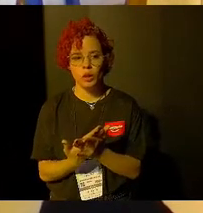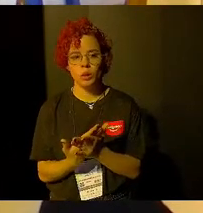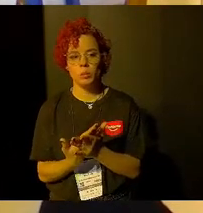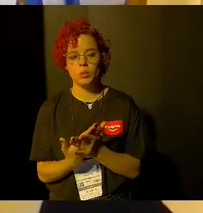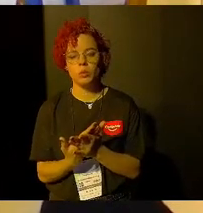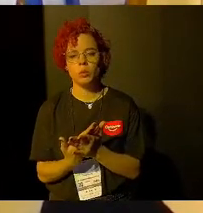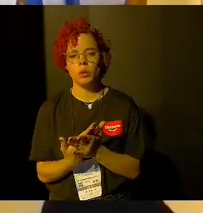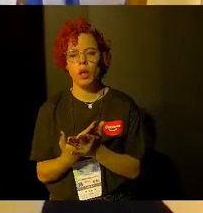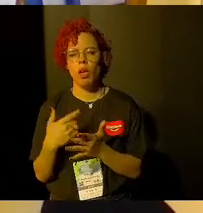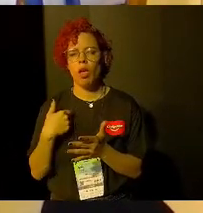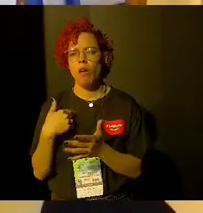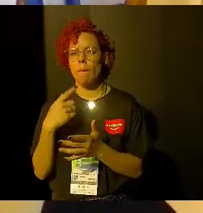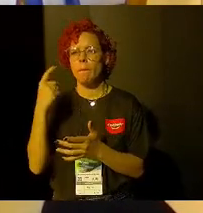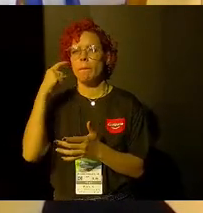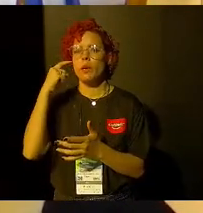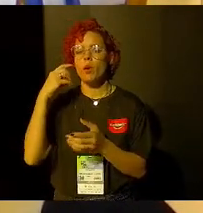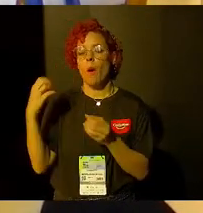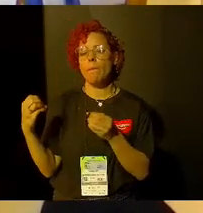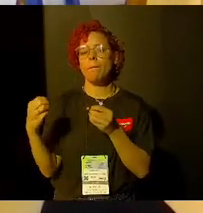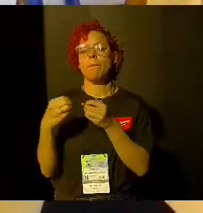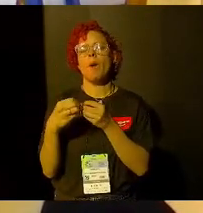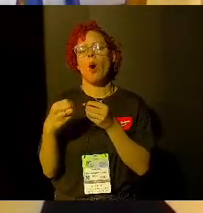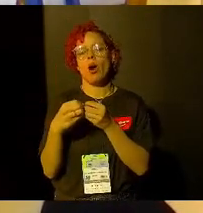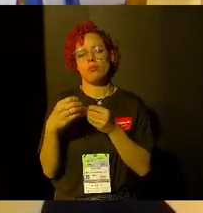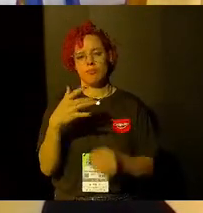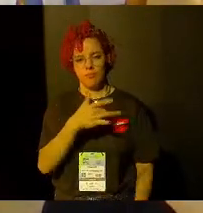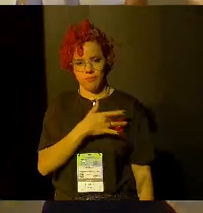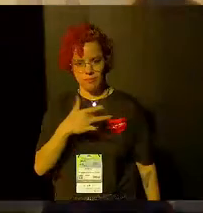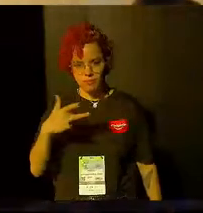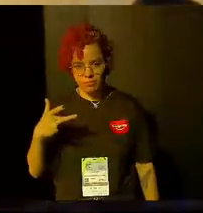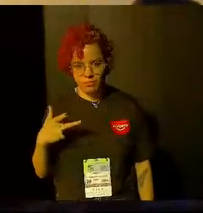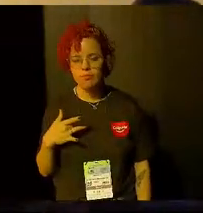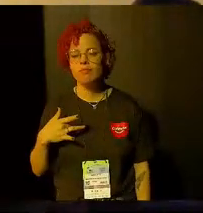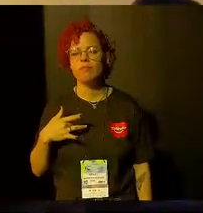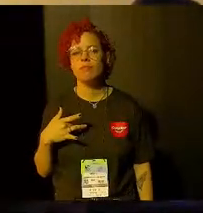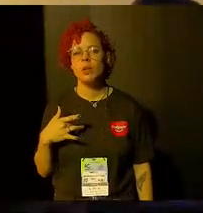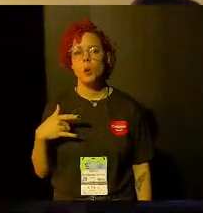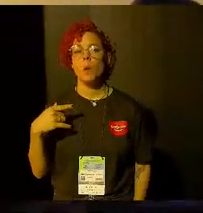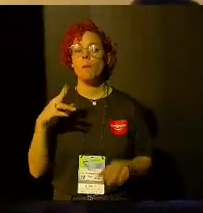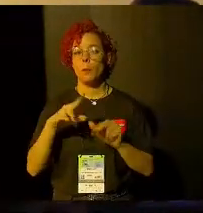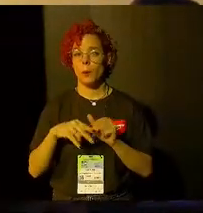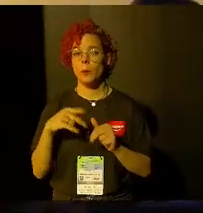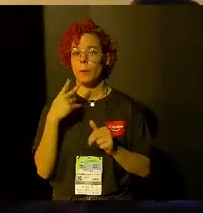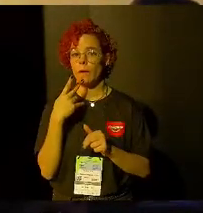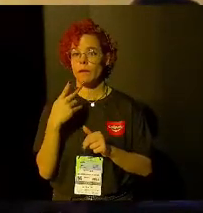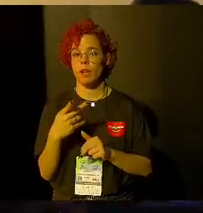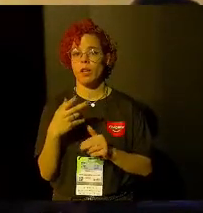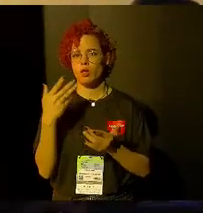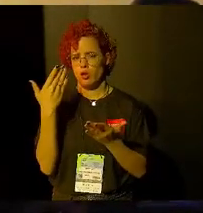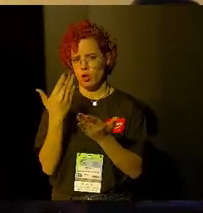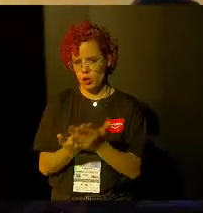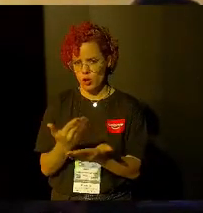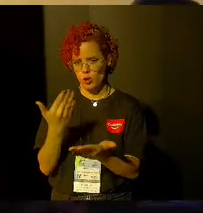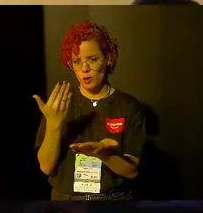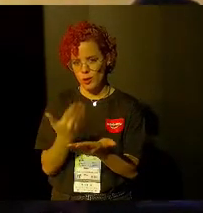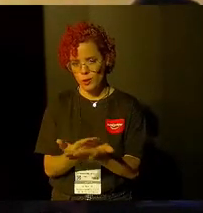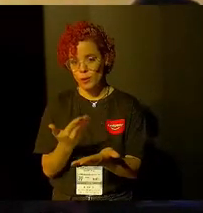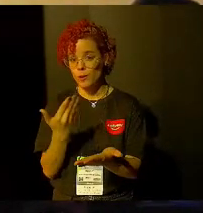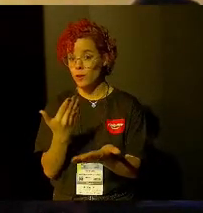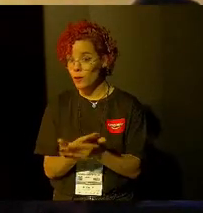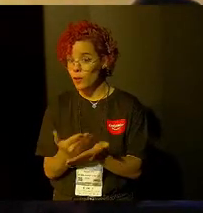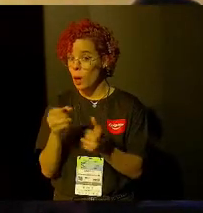mais próximo do Saudável é por isso que eu tanto aperto a tecla estudem